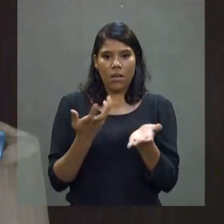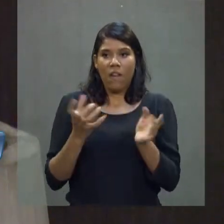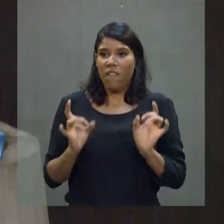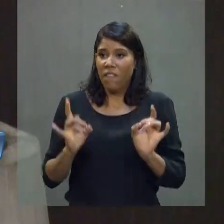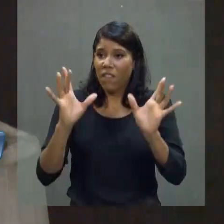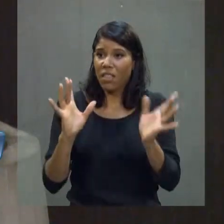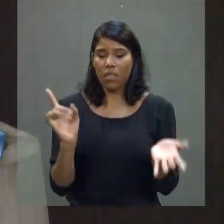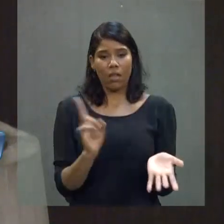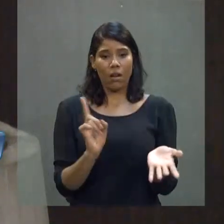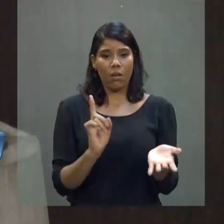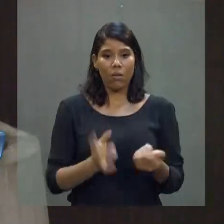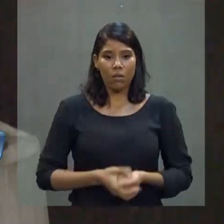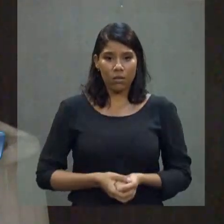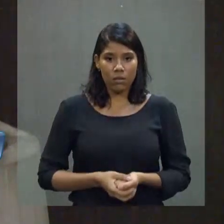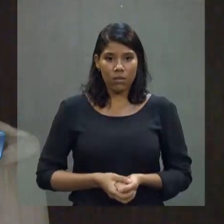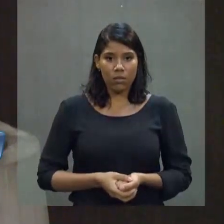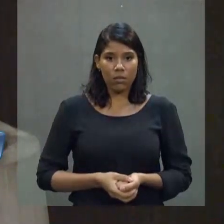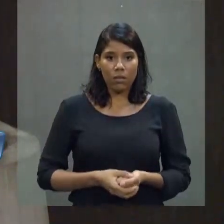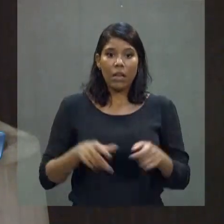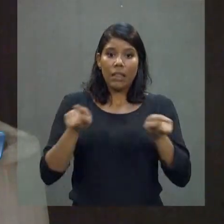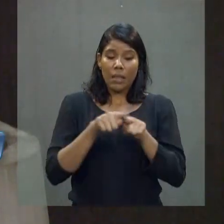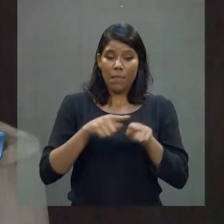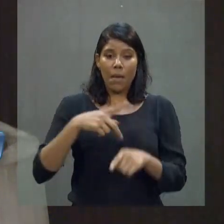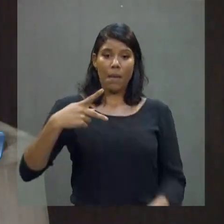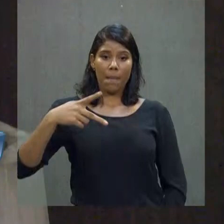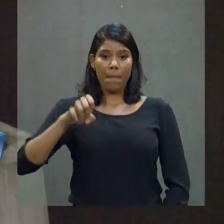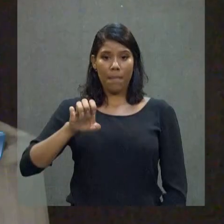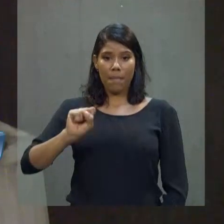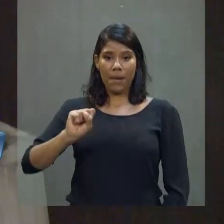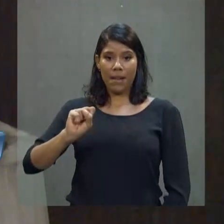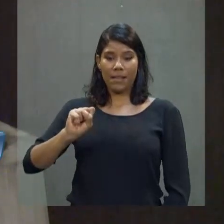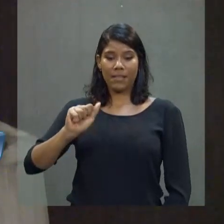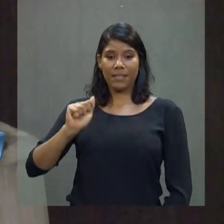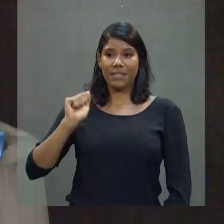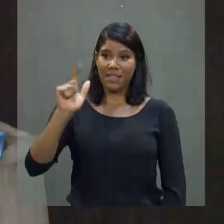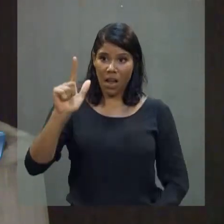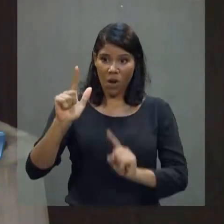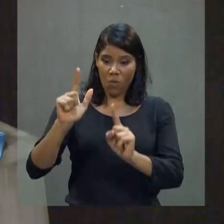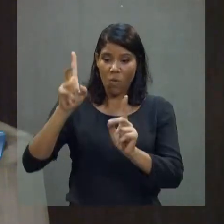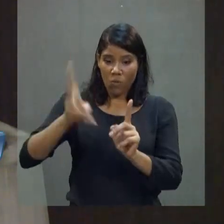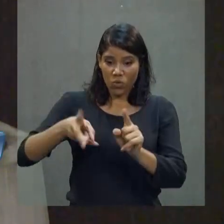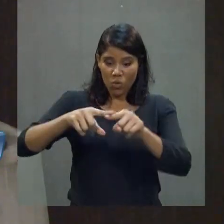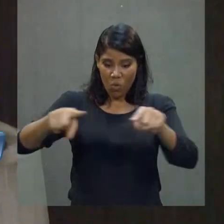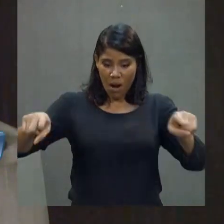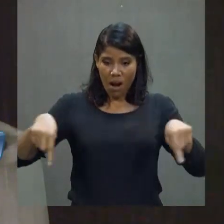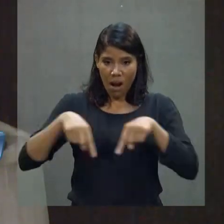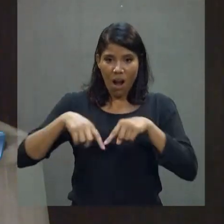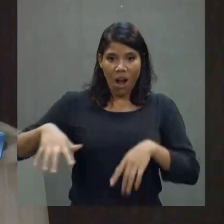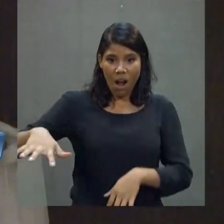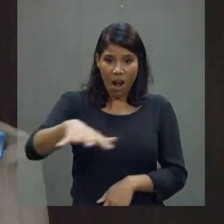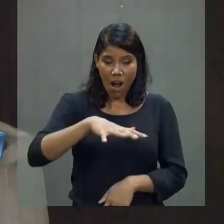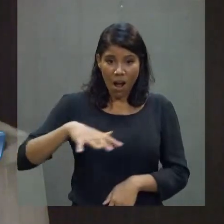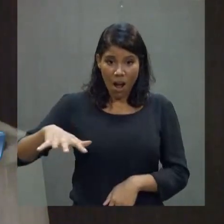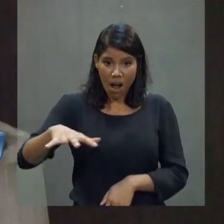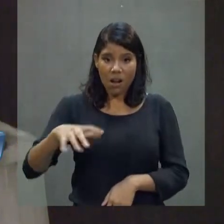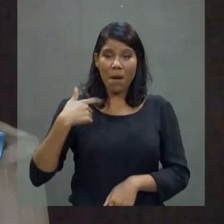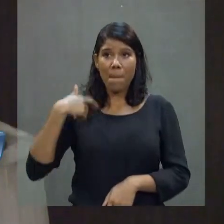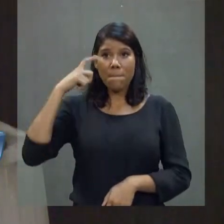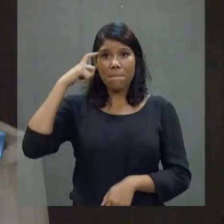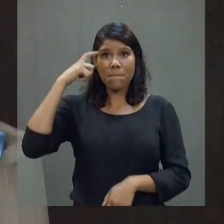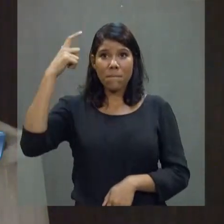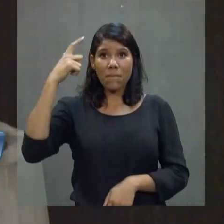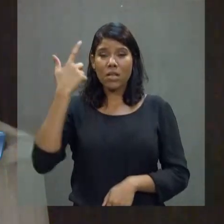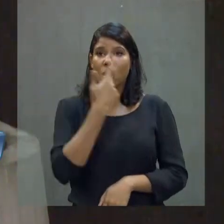capital privado. Até para o pré-sal ficar onde ele deve estar, que é onde ele está, no subsolo, e pensar uma outra...